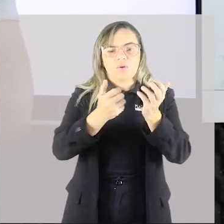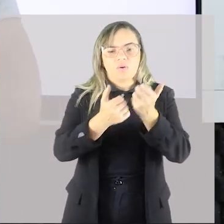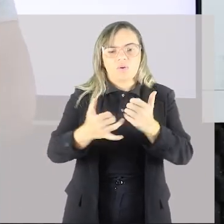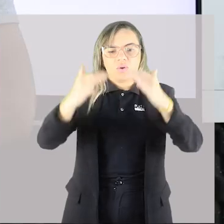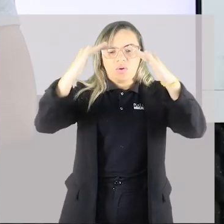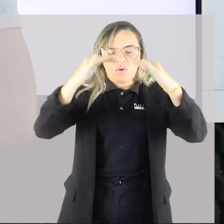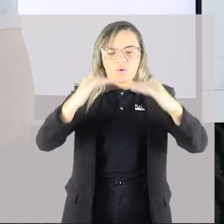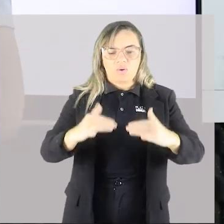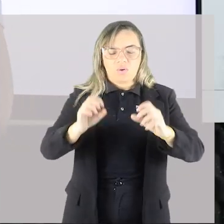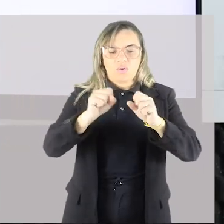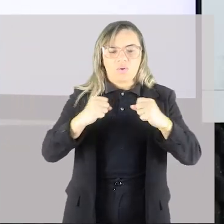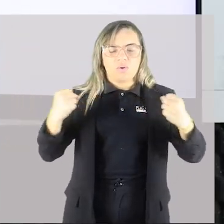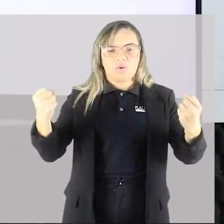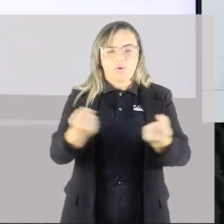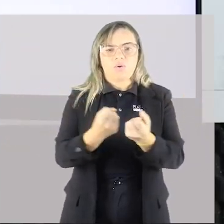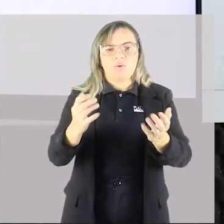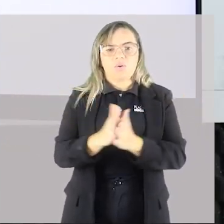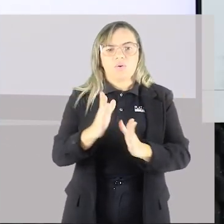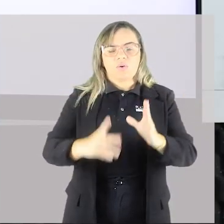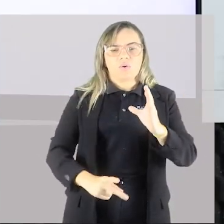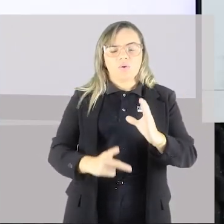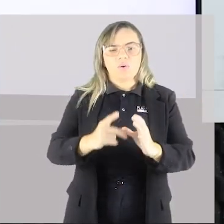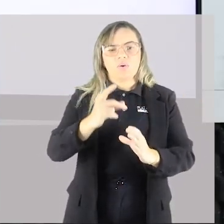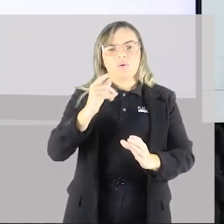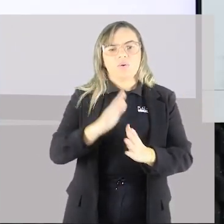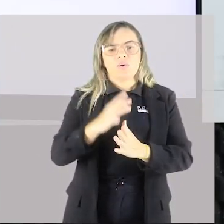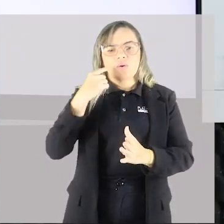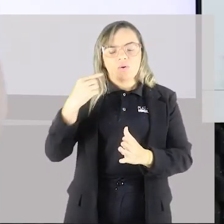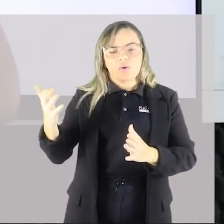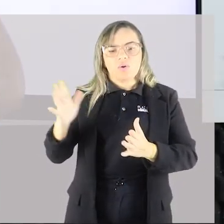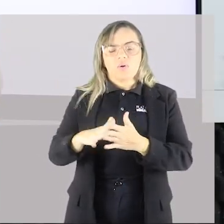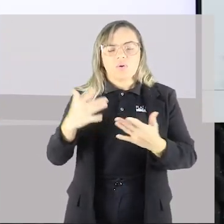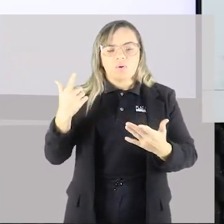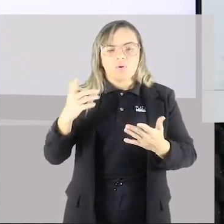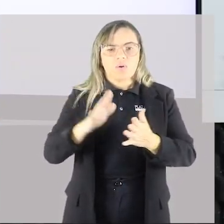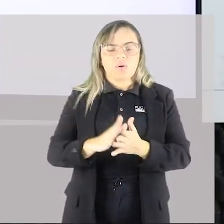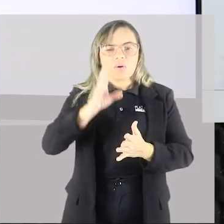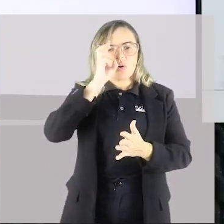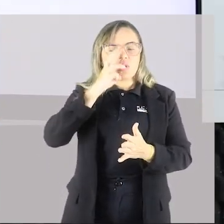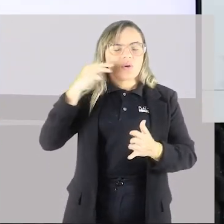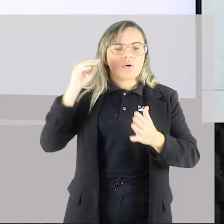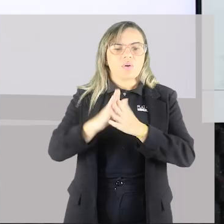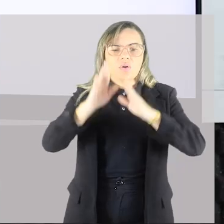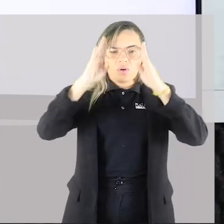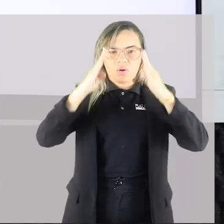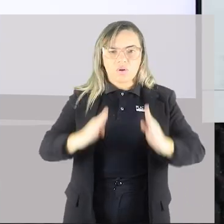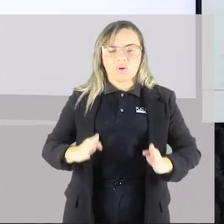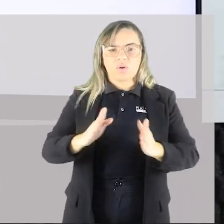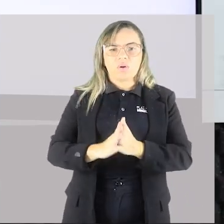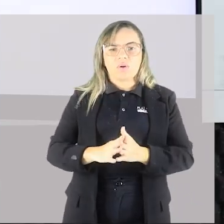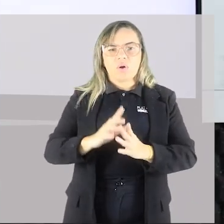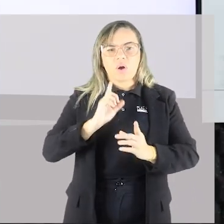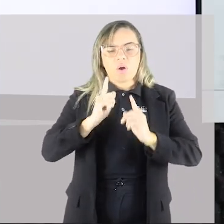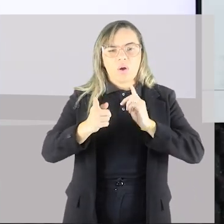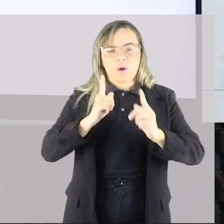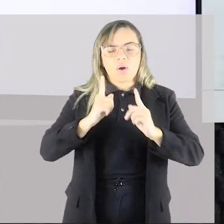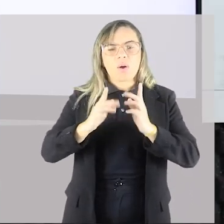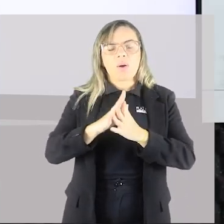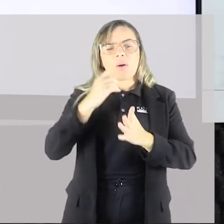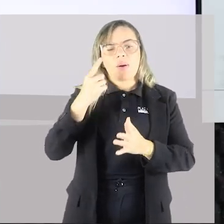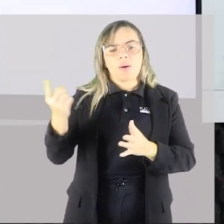capitalismo coloca para a gente, é isto que a análise marxista vai denunciar. Olha só, a nossa posição, ela